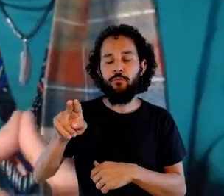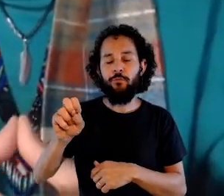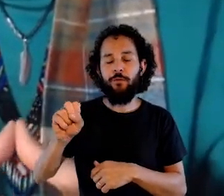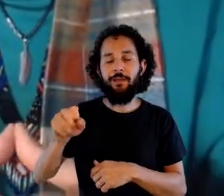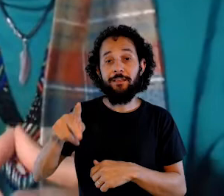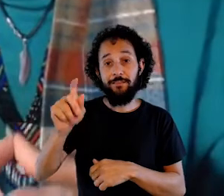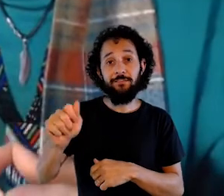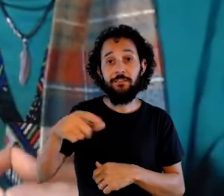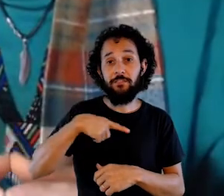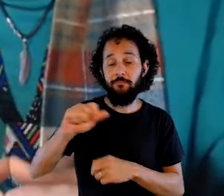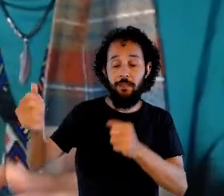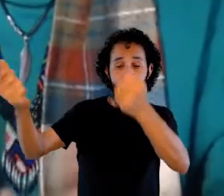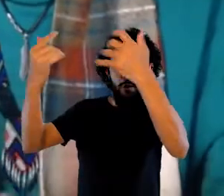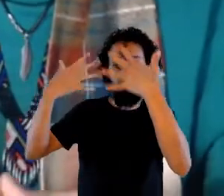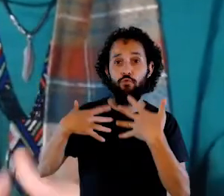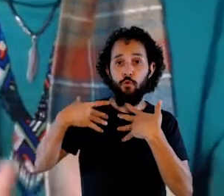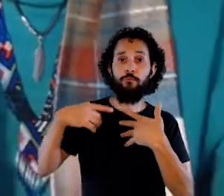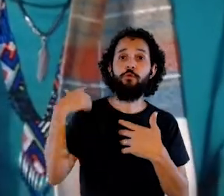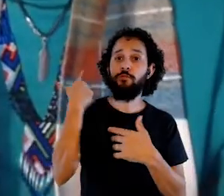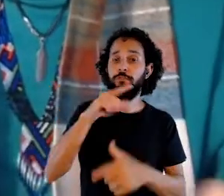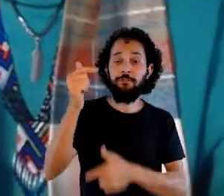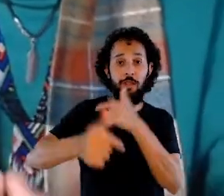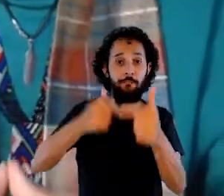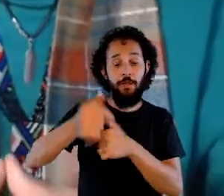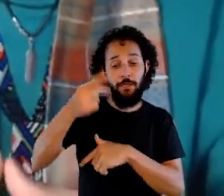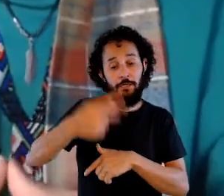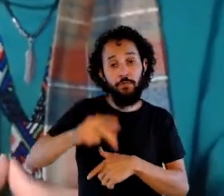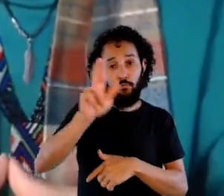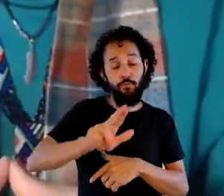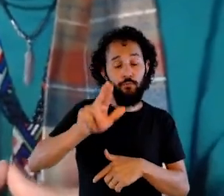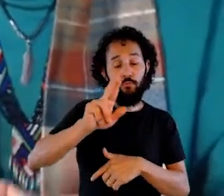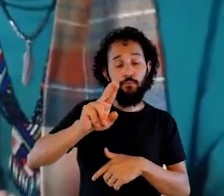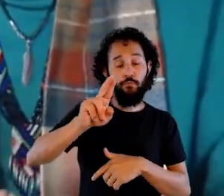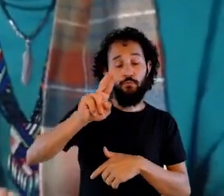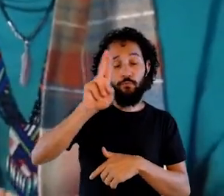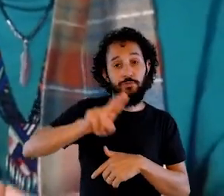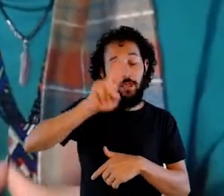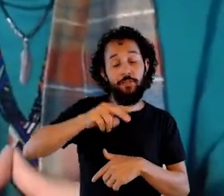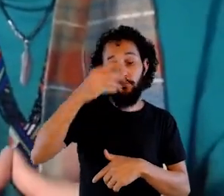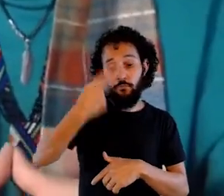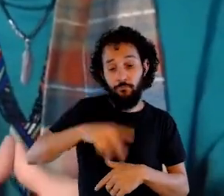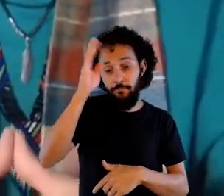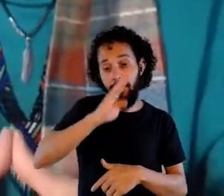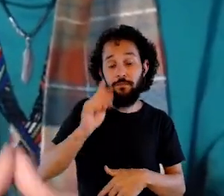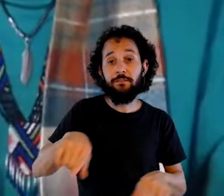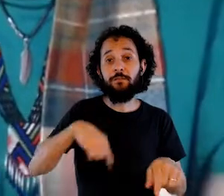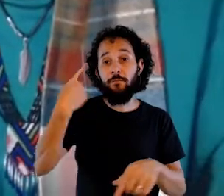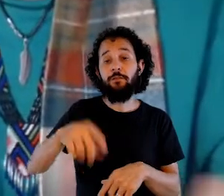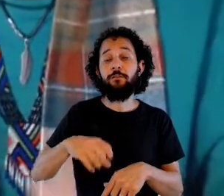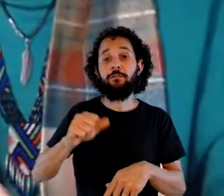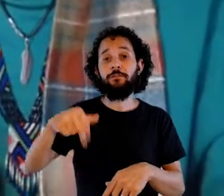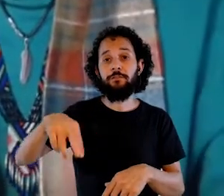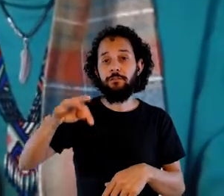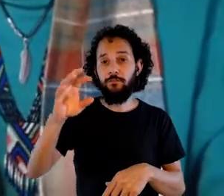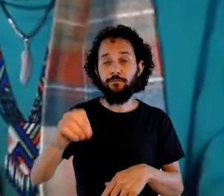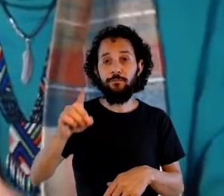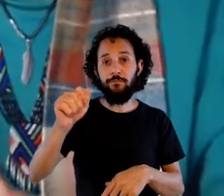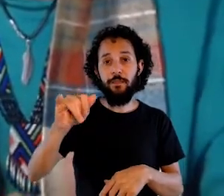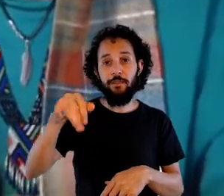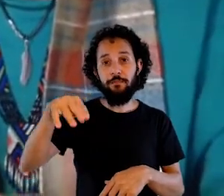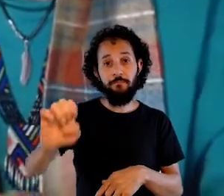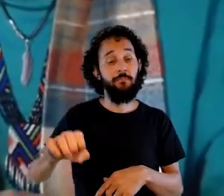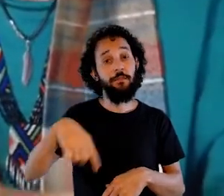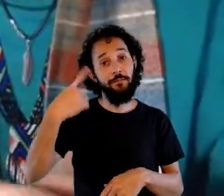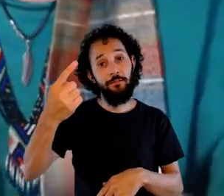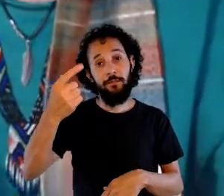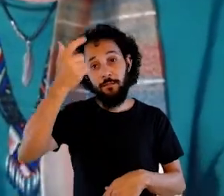conduzir trabalhos da ayahuasca no Brasil, e depois entrei também no Santo Daime, né? E me tornei ali um dirigente dos